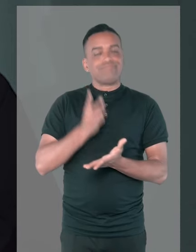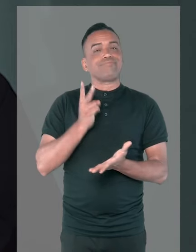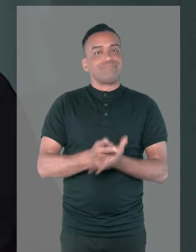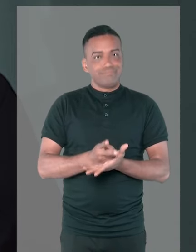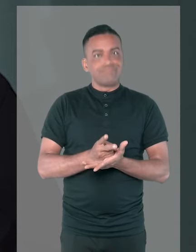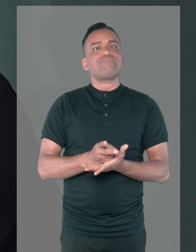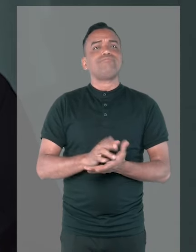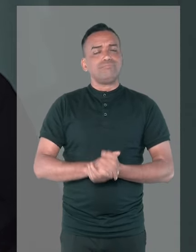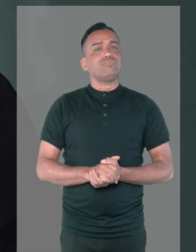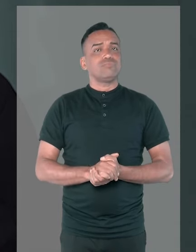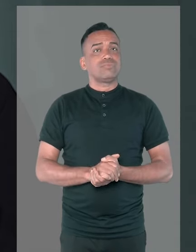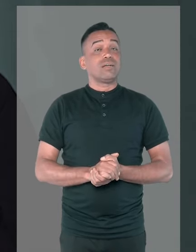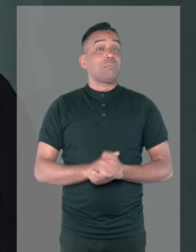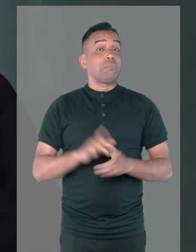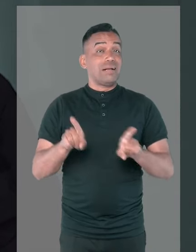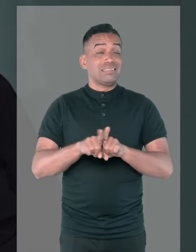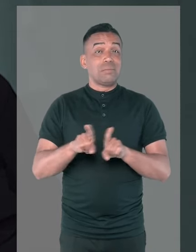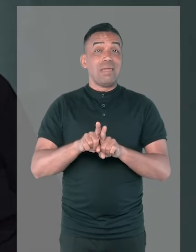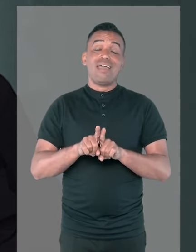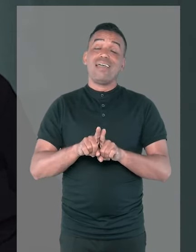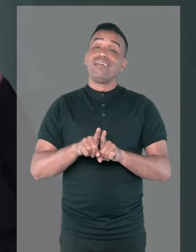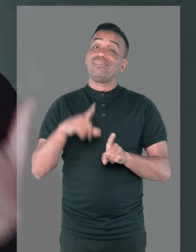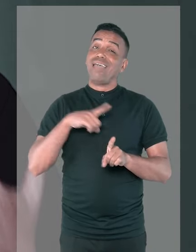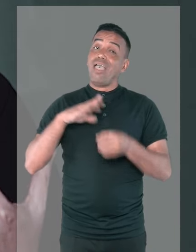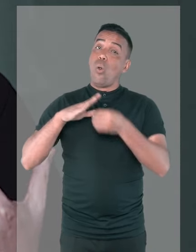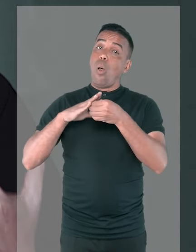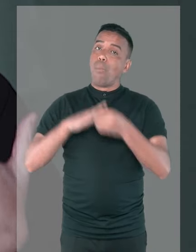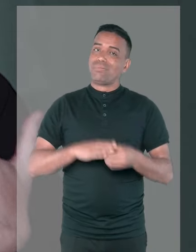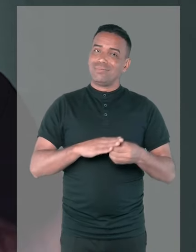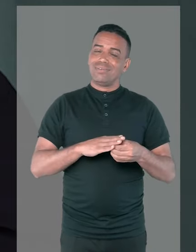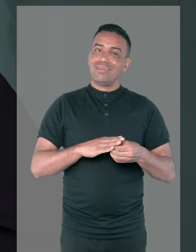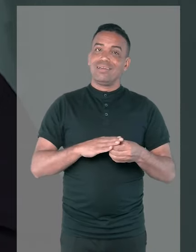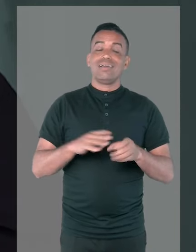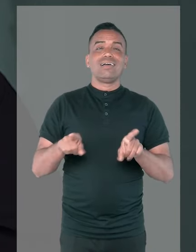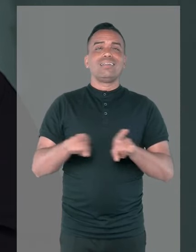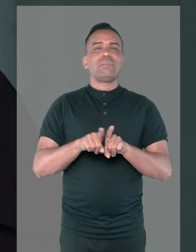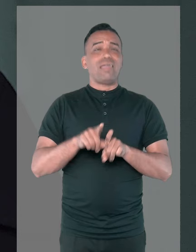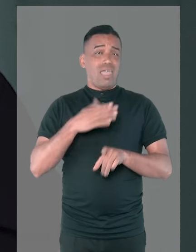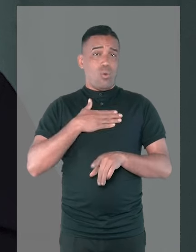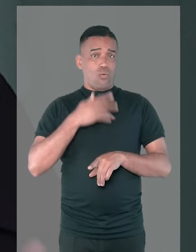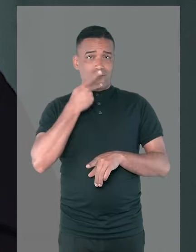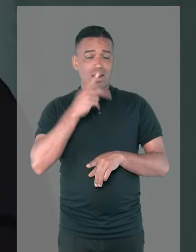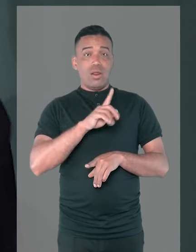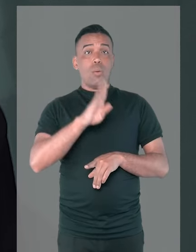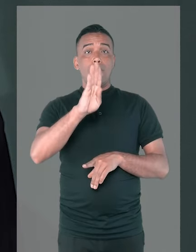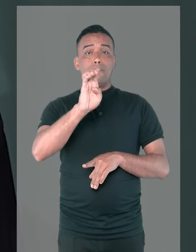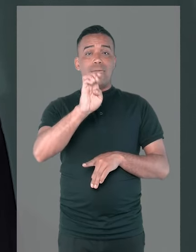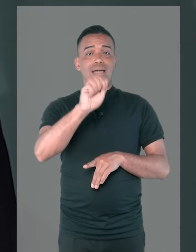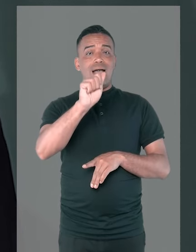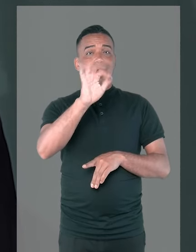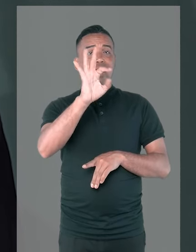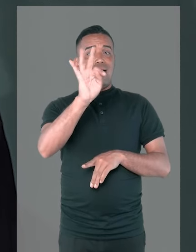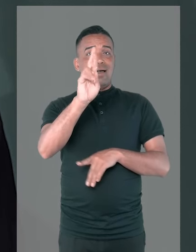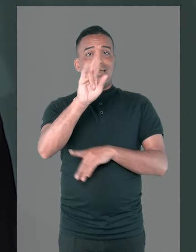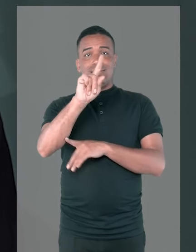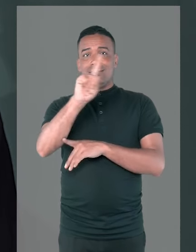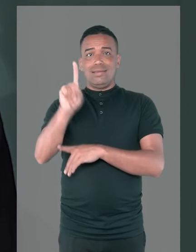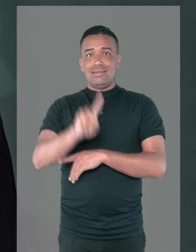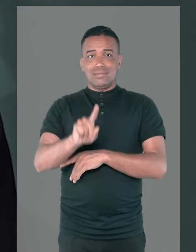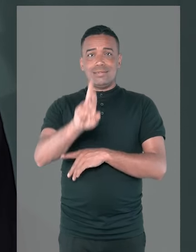No entanto, ela tem algo de opressiva. E quem disse isso não fui eu, foi a Beatriz Rezende, professora e crítica